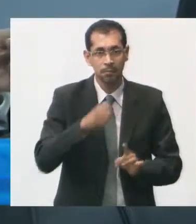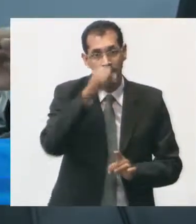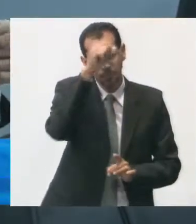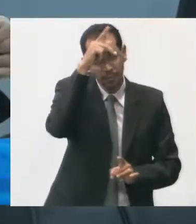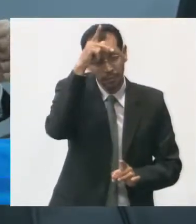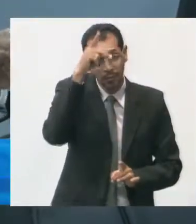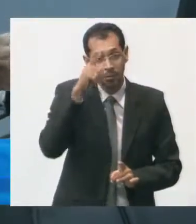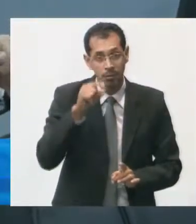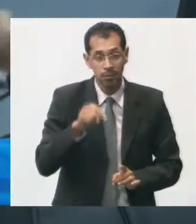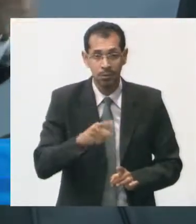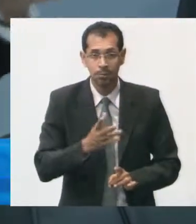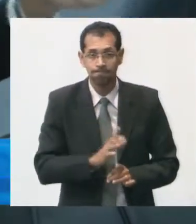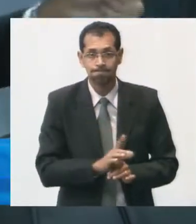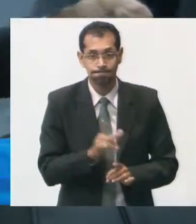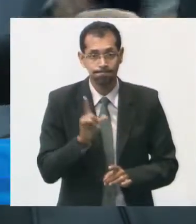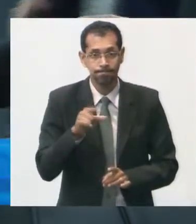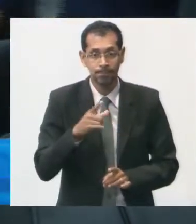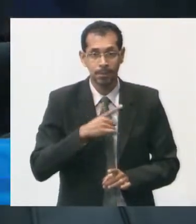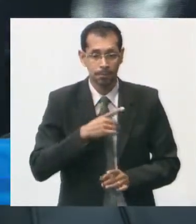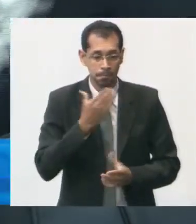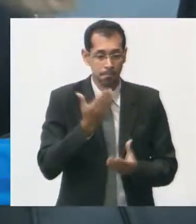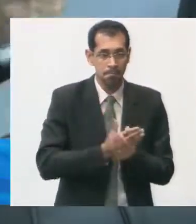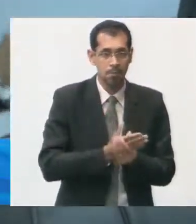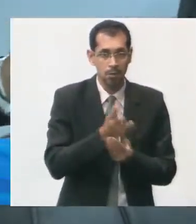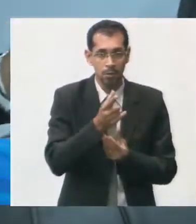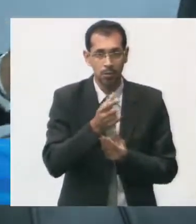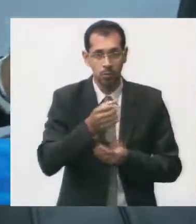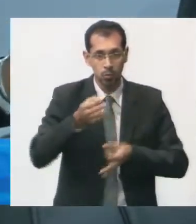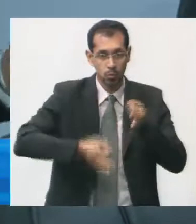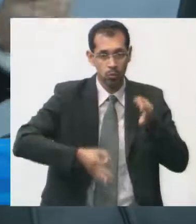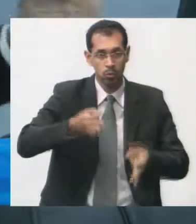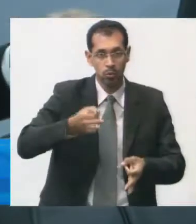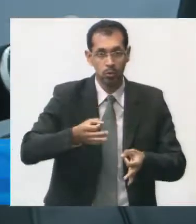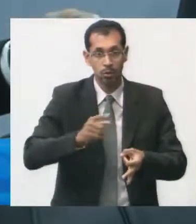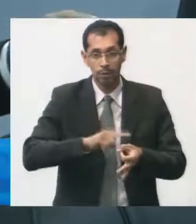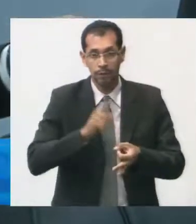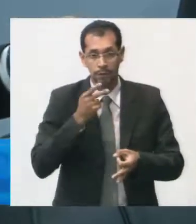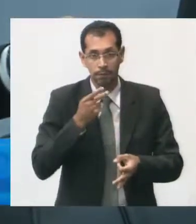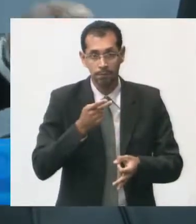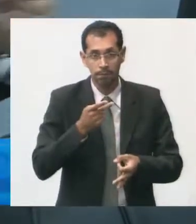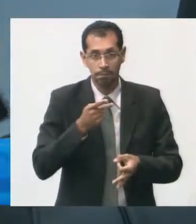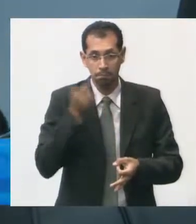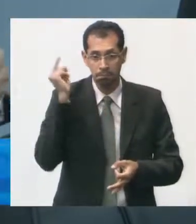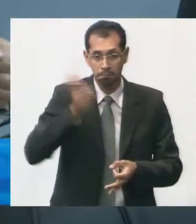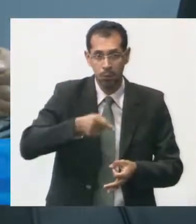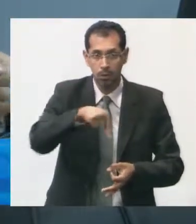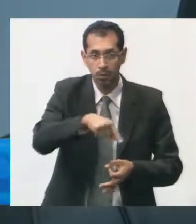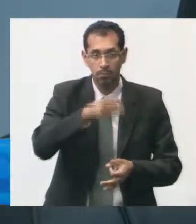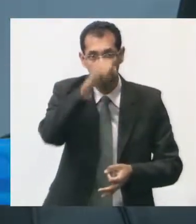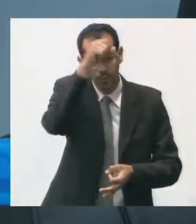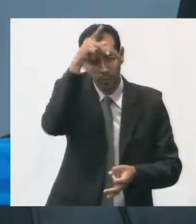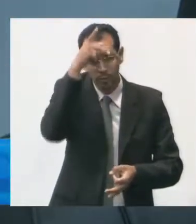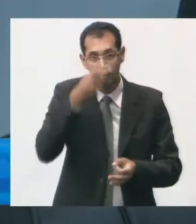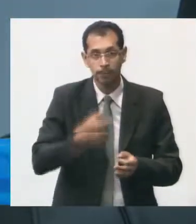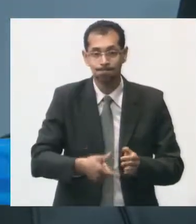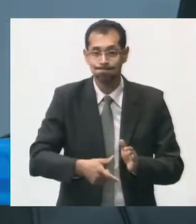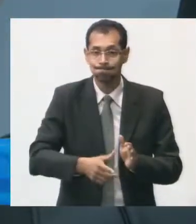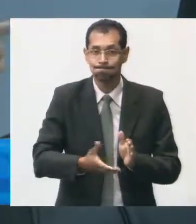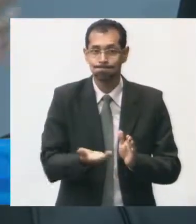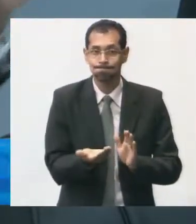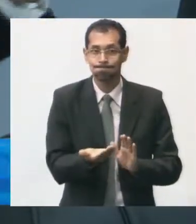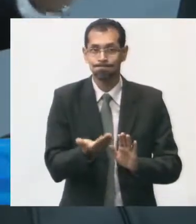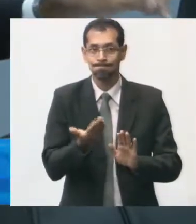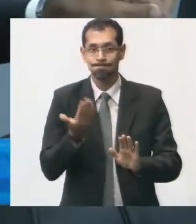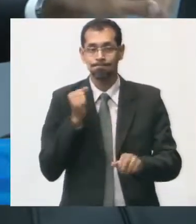decisão judicial que compele a prefeitura a recuar, por falta do envolvimento da comunidade. E me parece